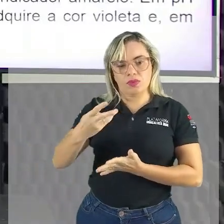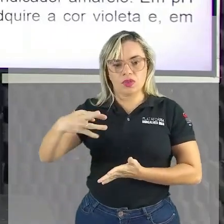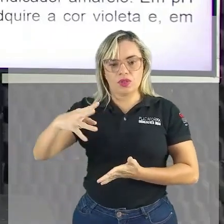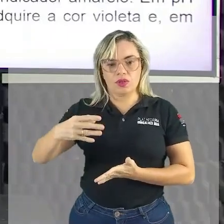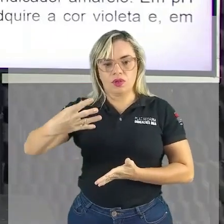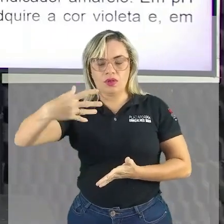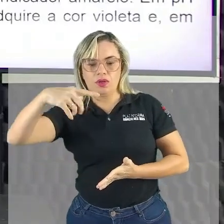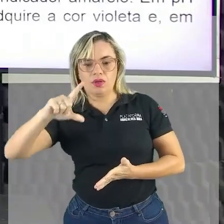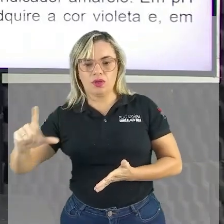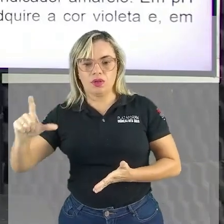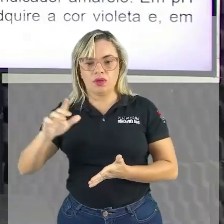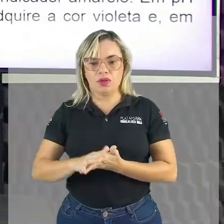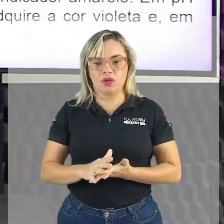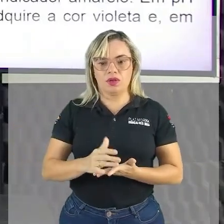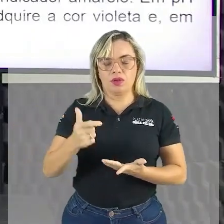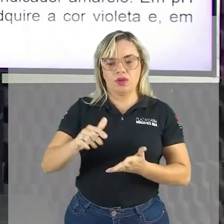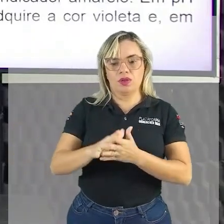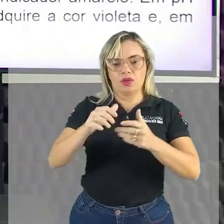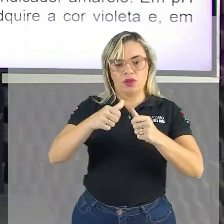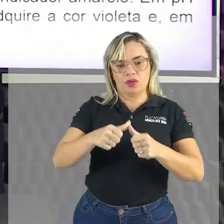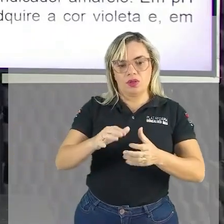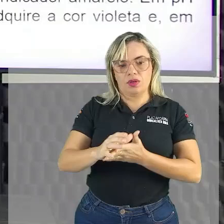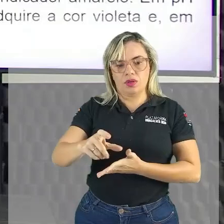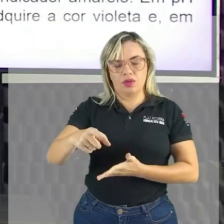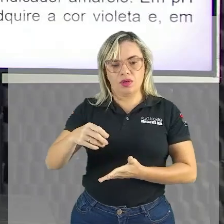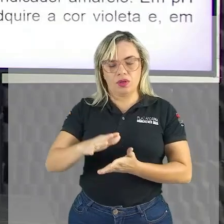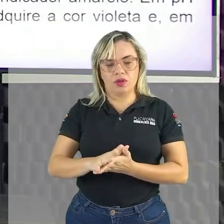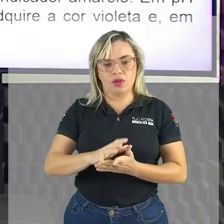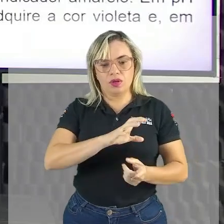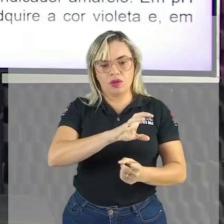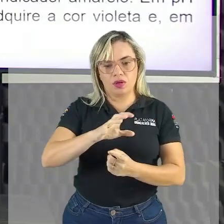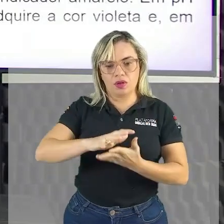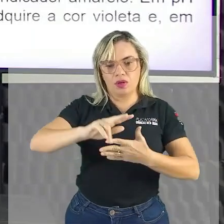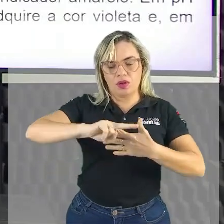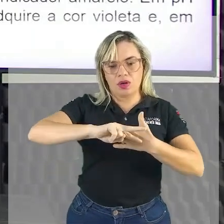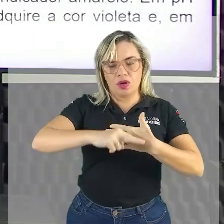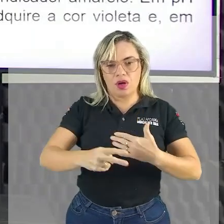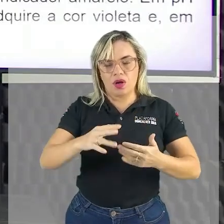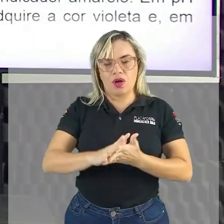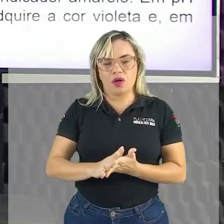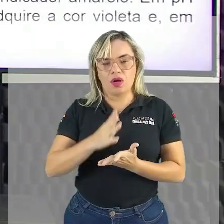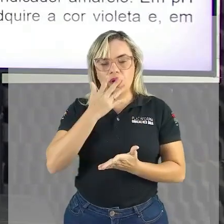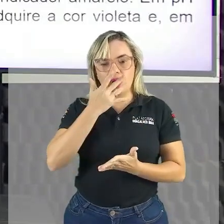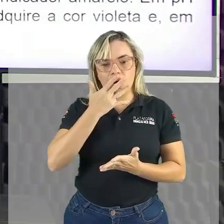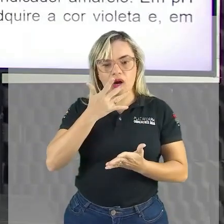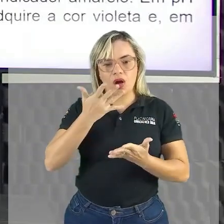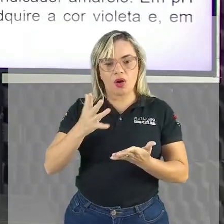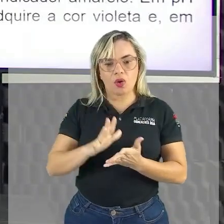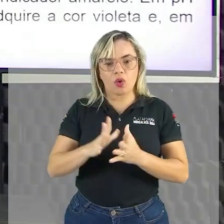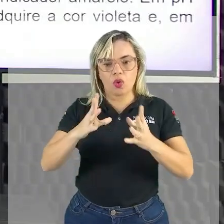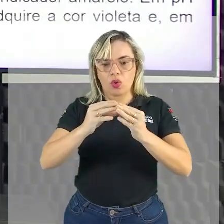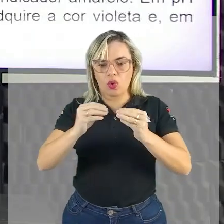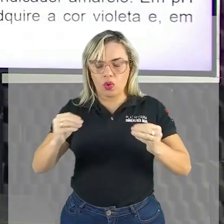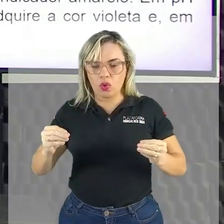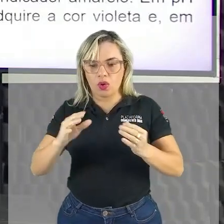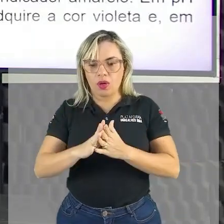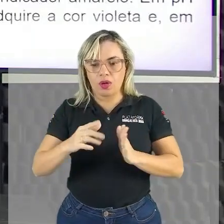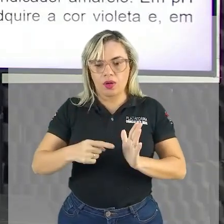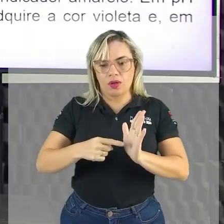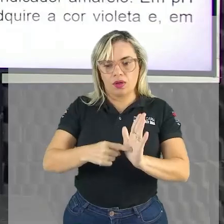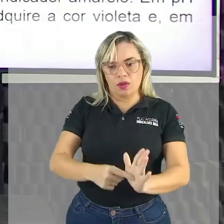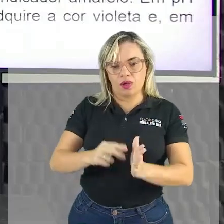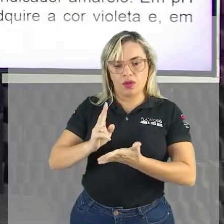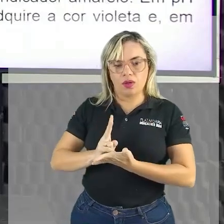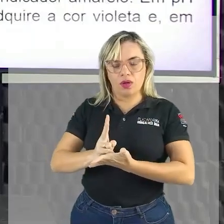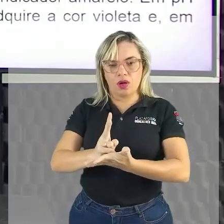A presença de agentes oxidantes provoca a descoloração do indicador, mantendo a cor branca